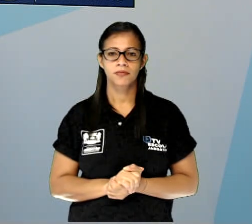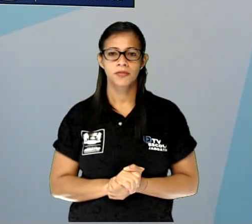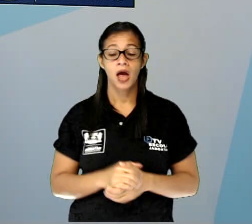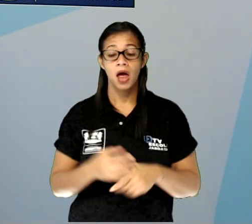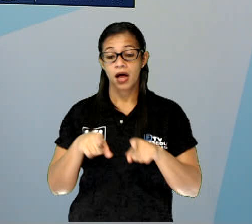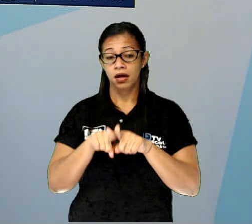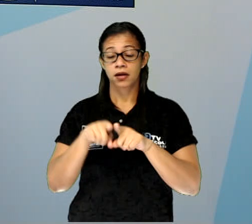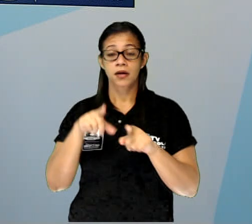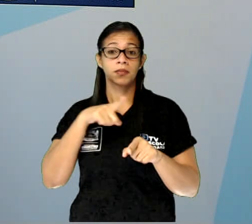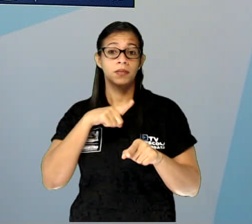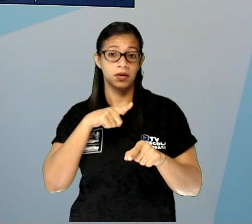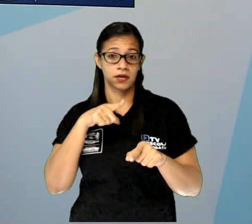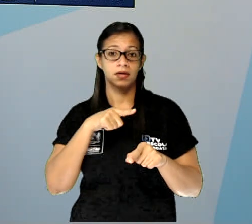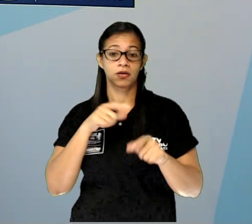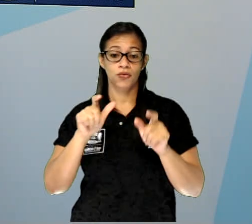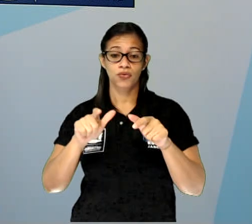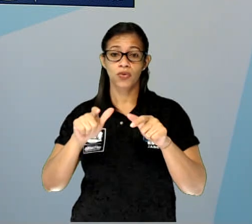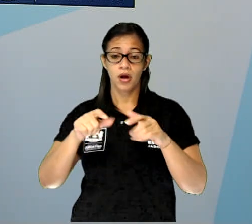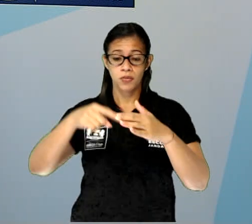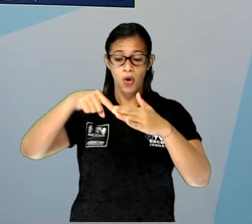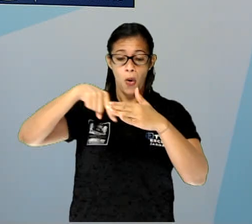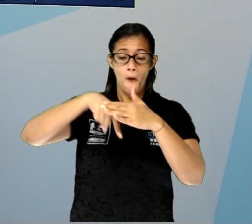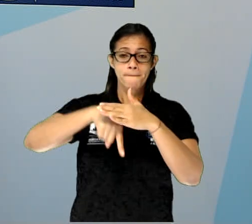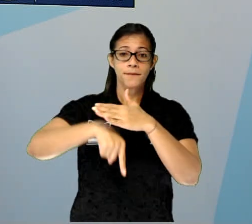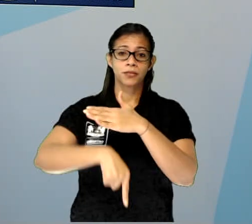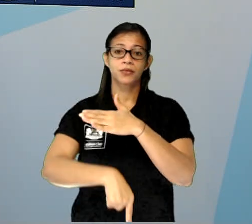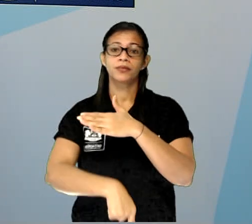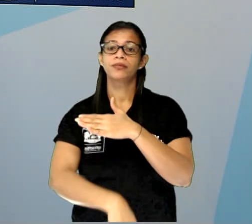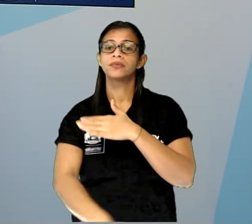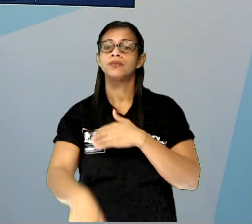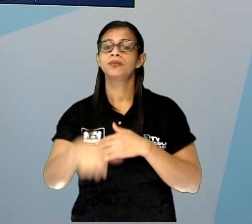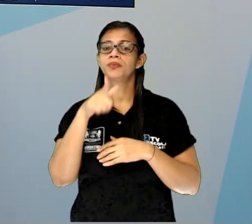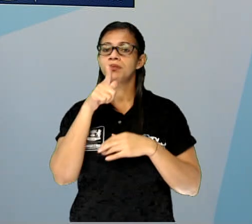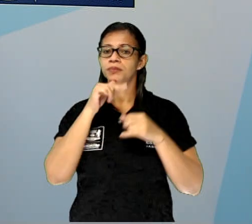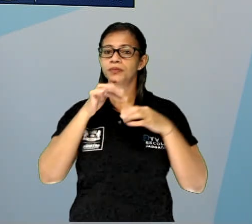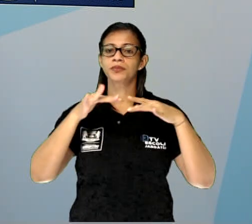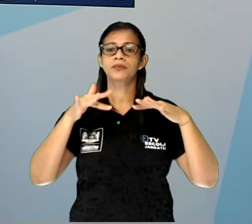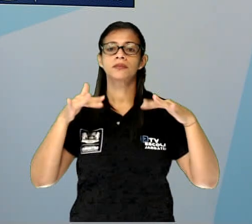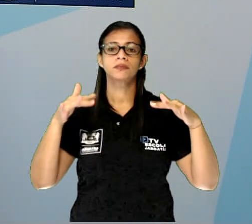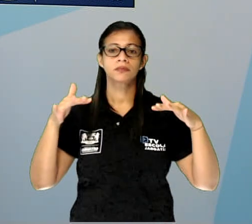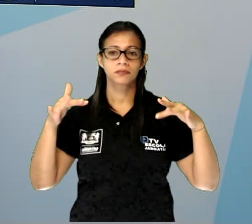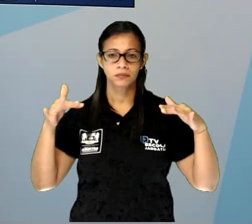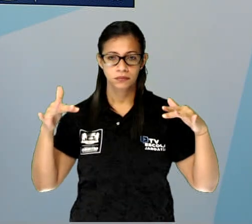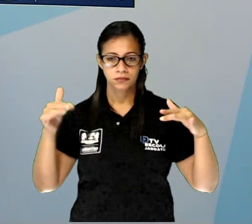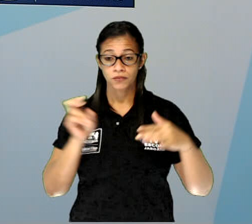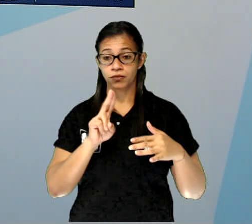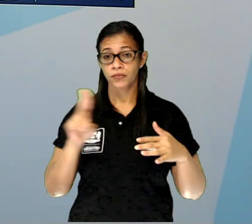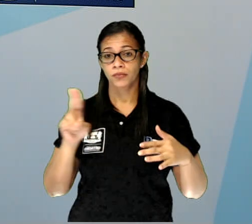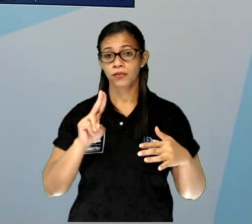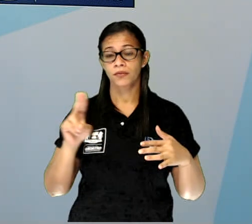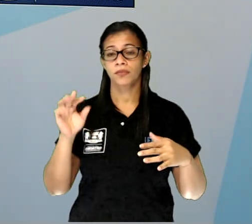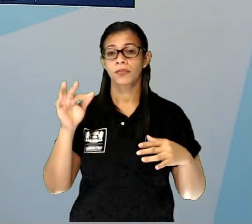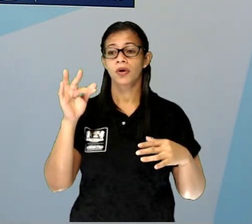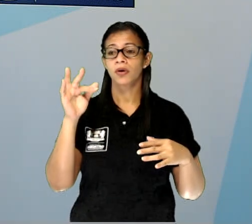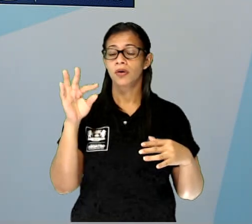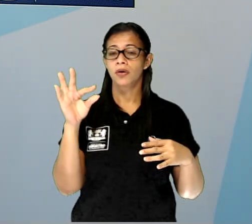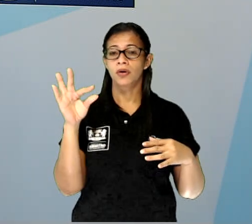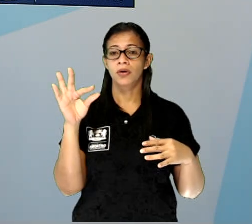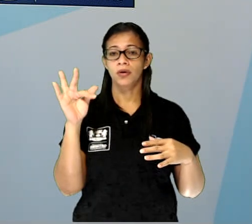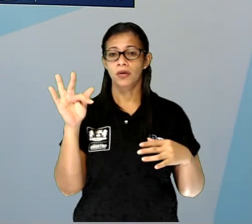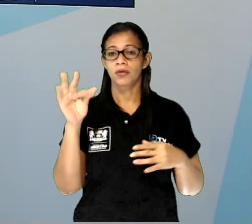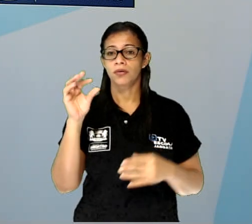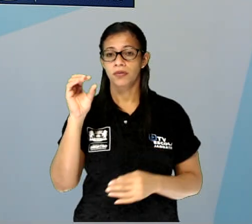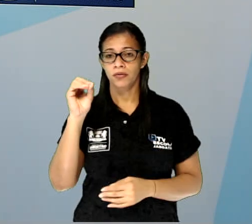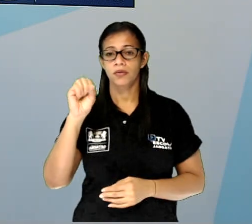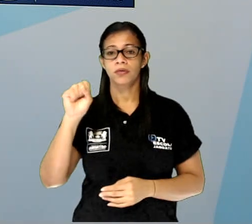fundas dos oceanos são chamadas de fossas. As fossas abissais. Tá? A dorsal, geralmente,